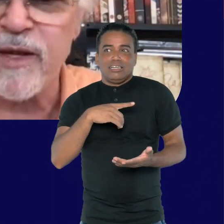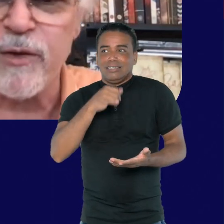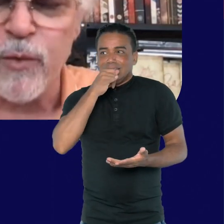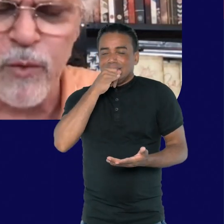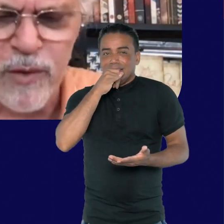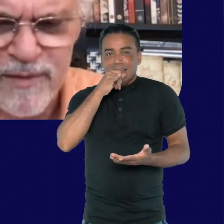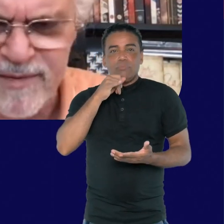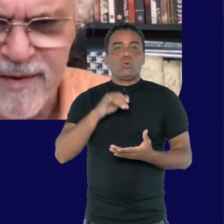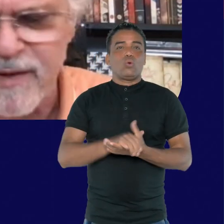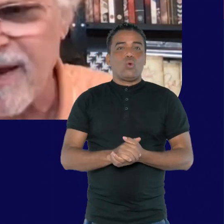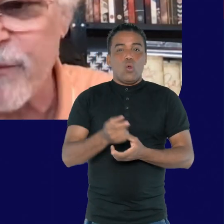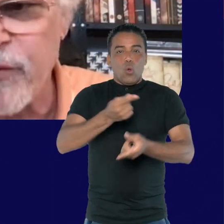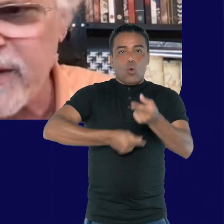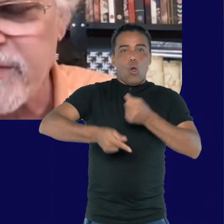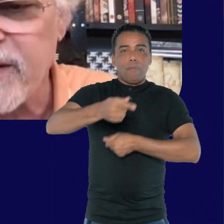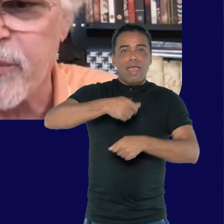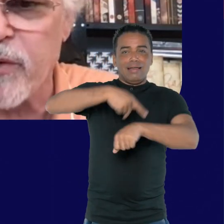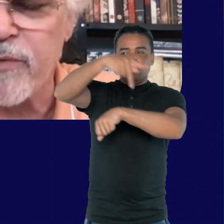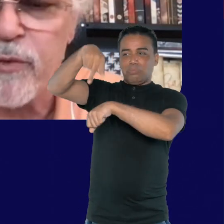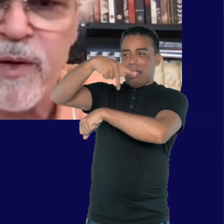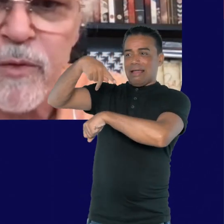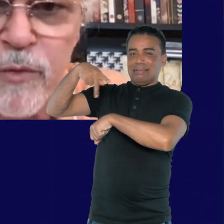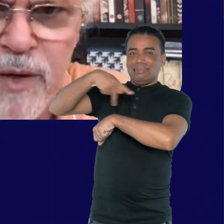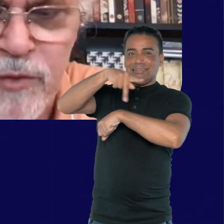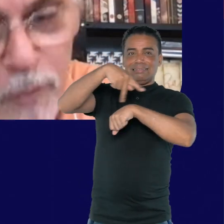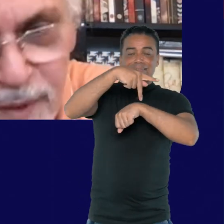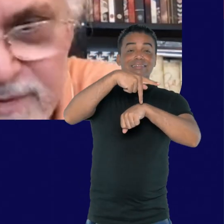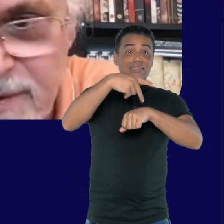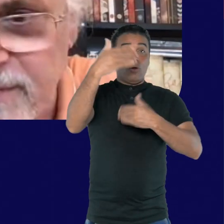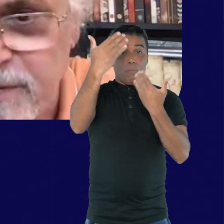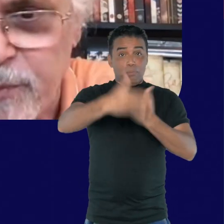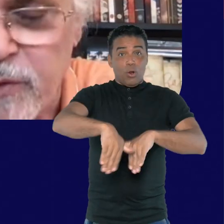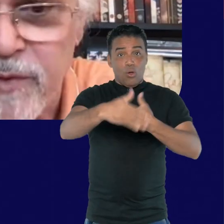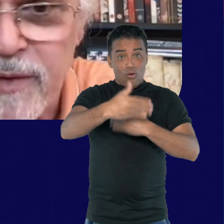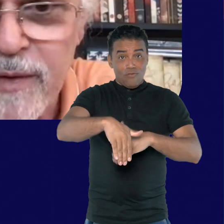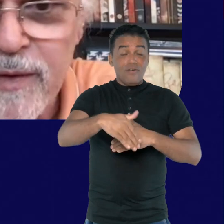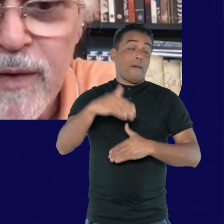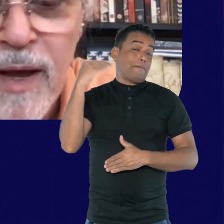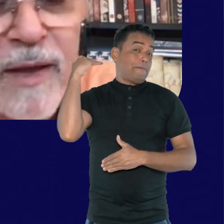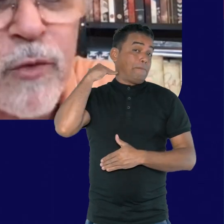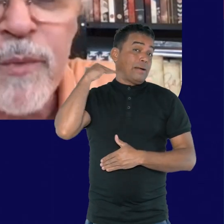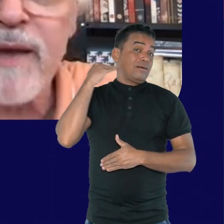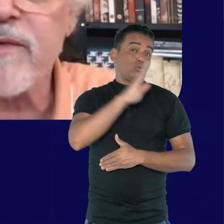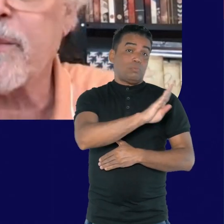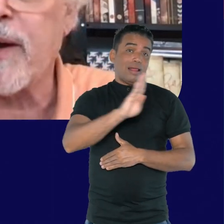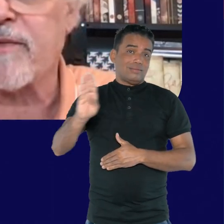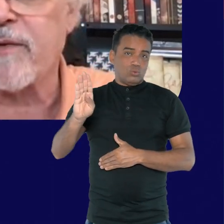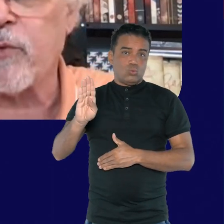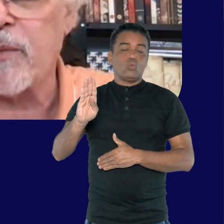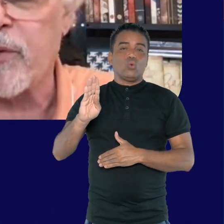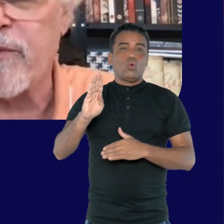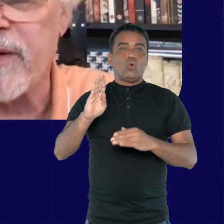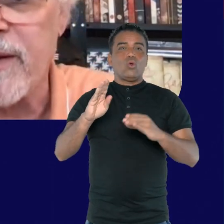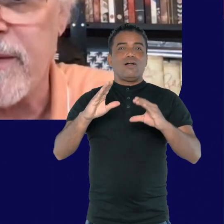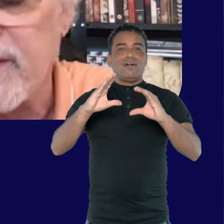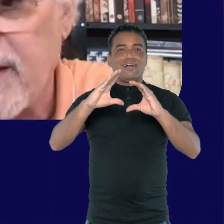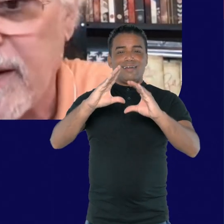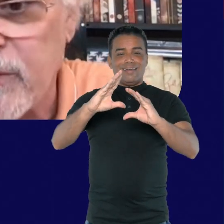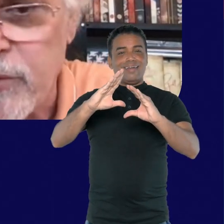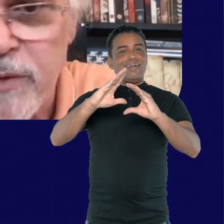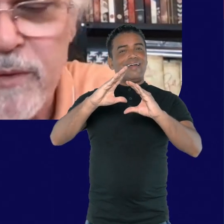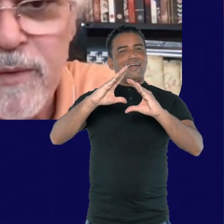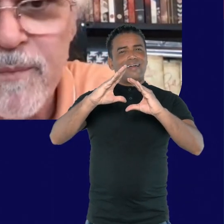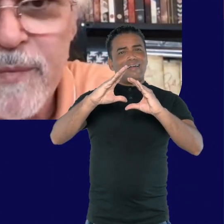comércio exterior, etc. Foi isso a prova do Banco do Brasil. Eu passei nessa prova. Aí, como é que você passa numa prova